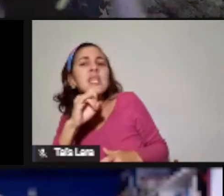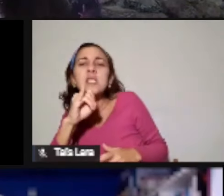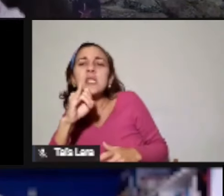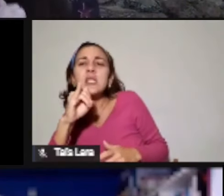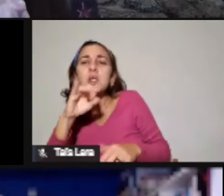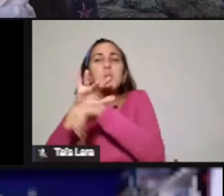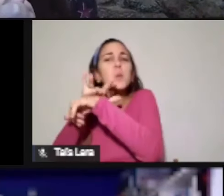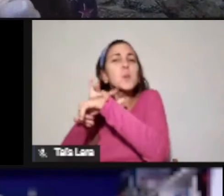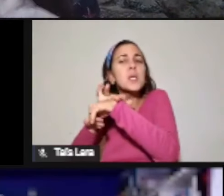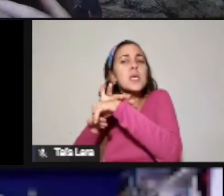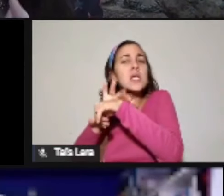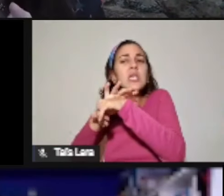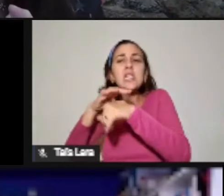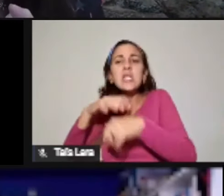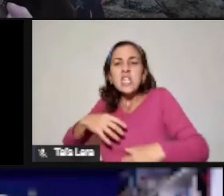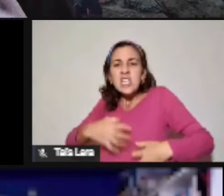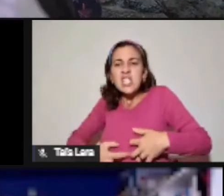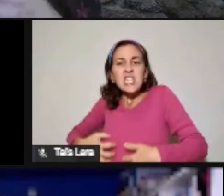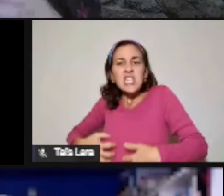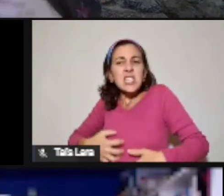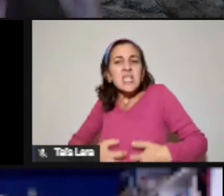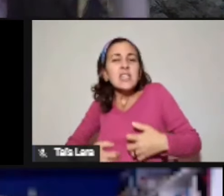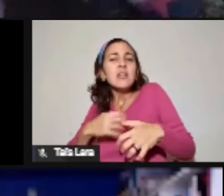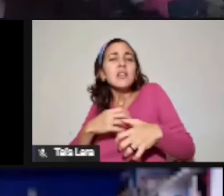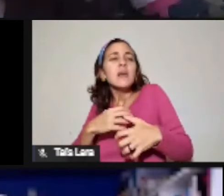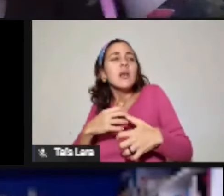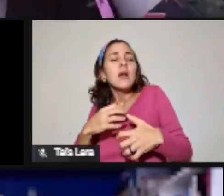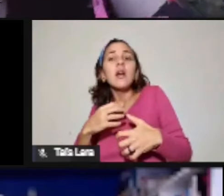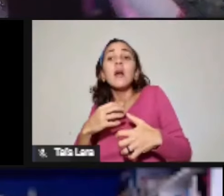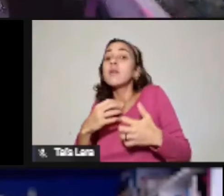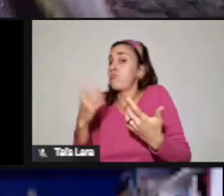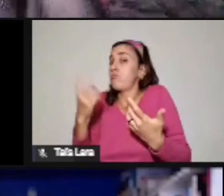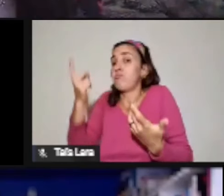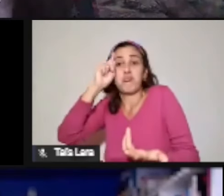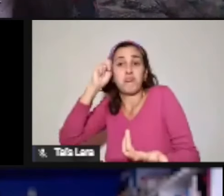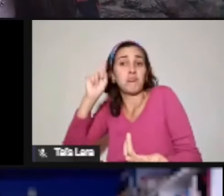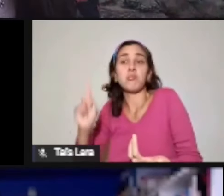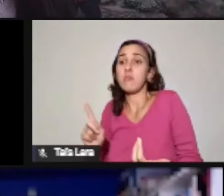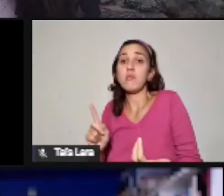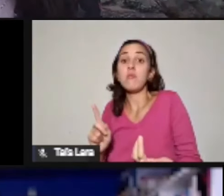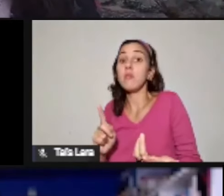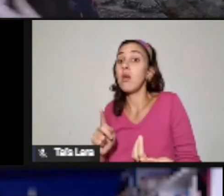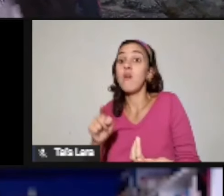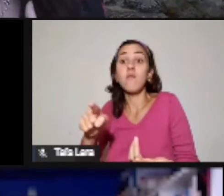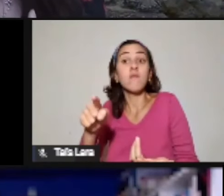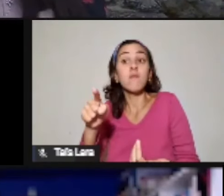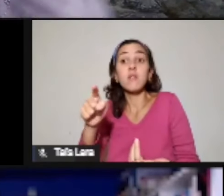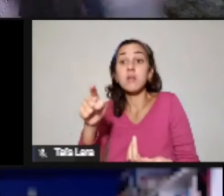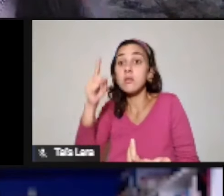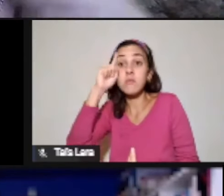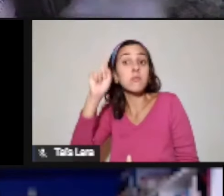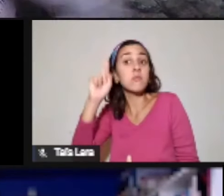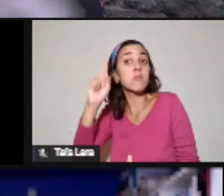não é cólica, é um Henri? Você só vai saber disso, gente? Não é você que tem que saber, né? Não, não, não é